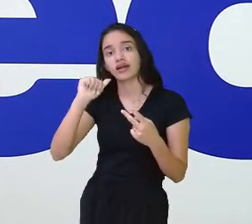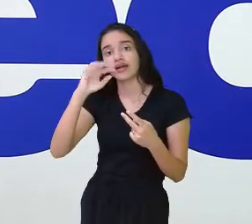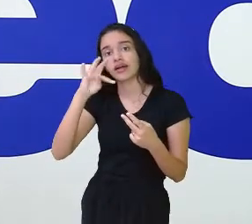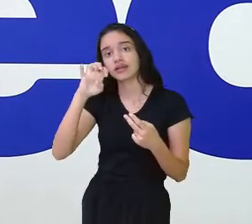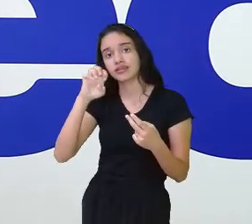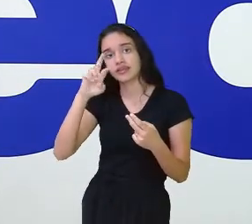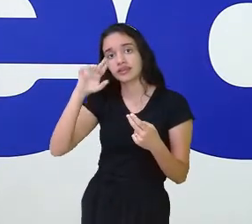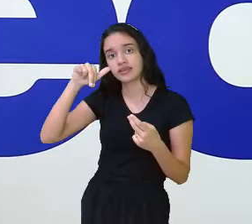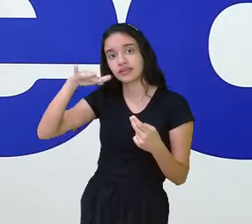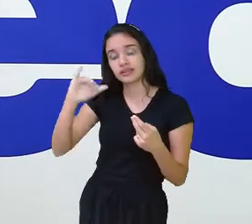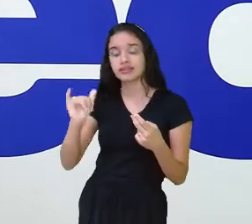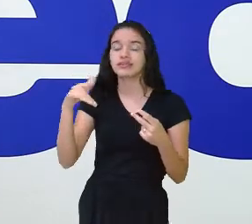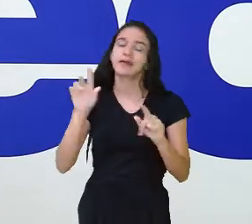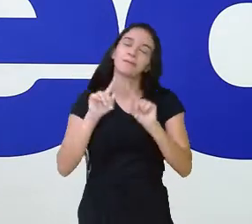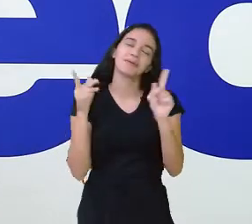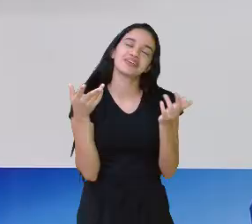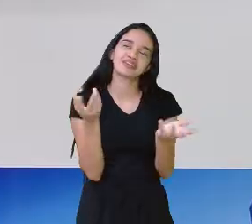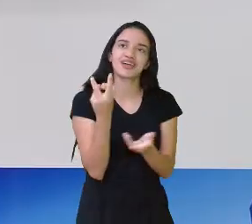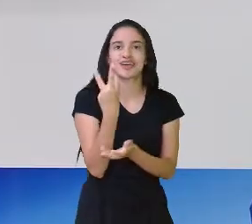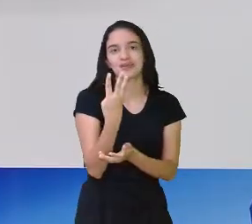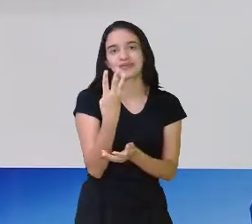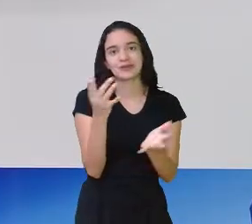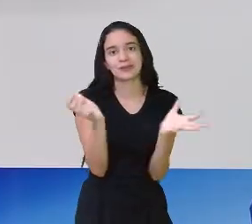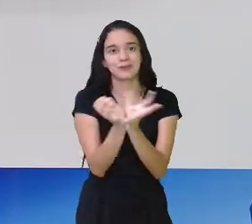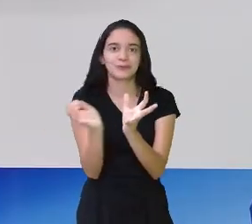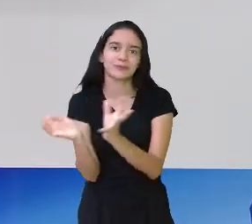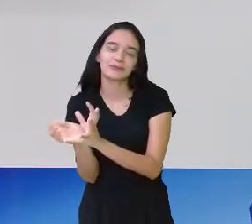grupo, já é grupo, já são 3. As danças